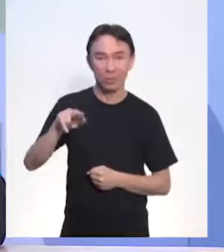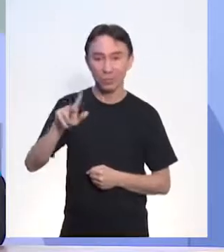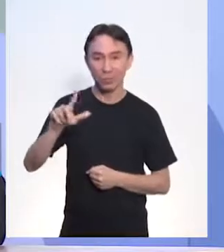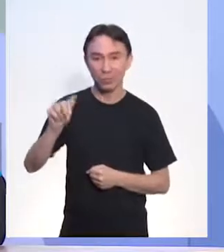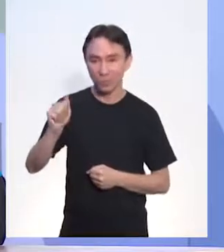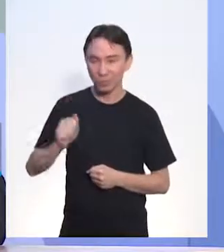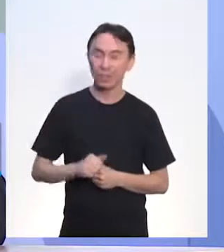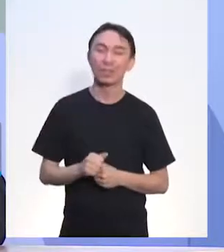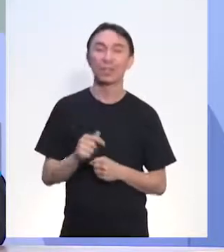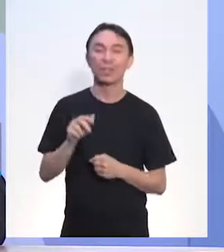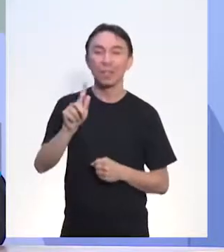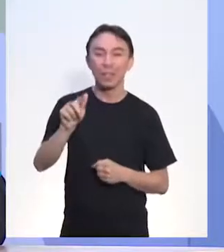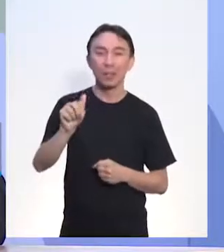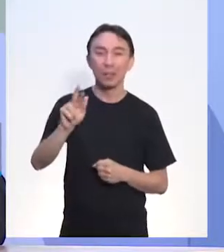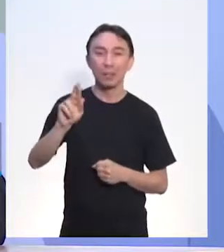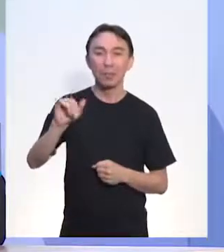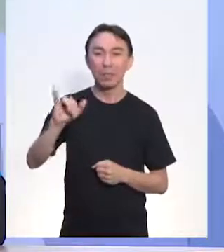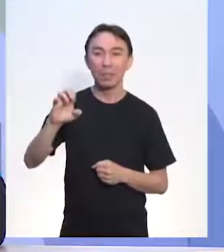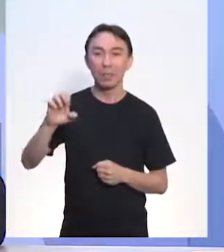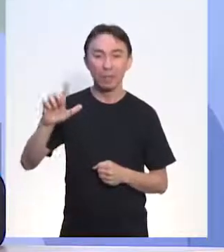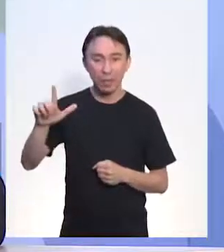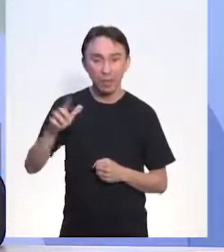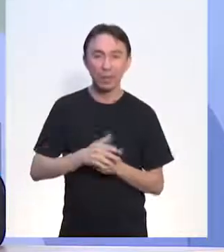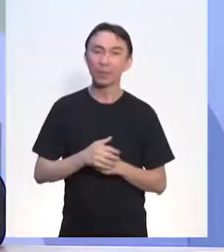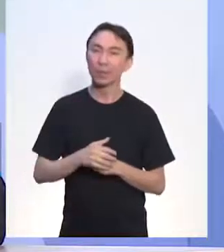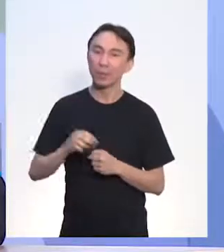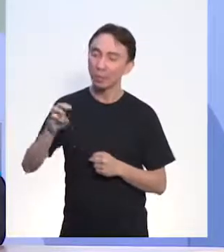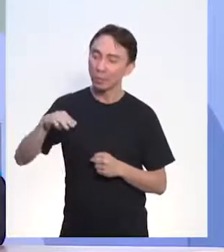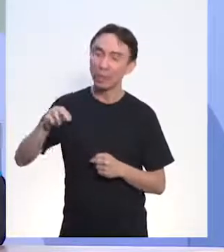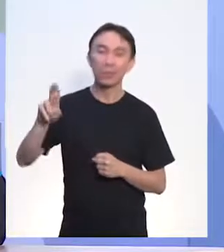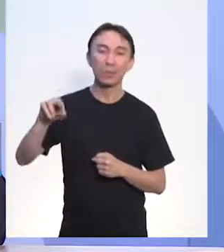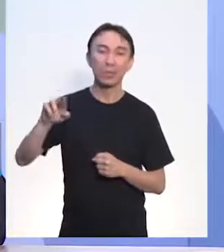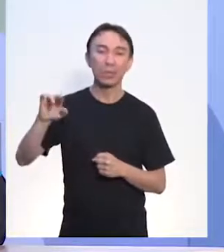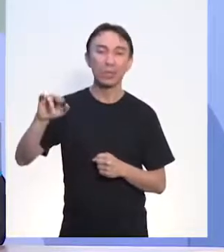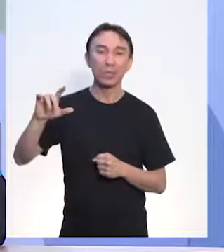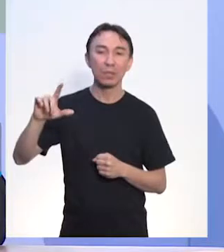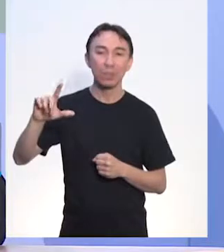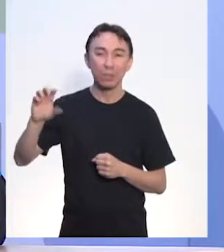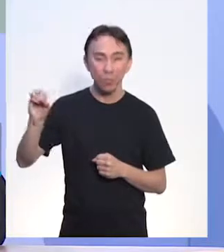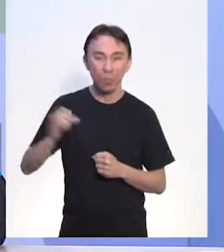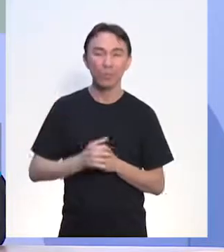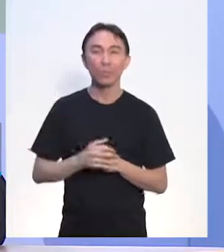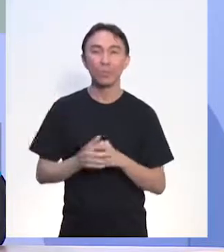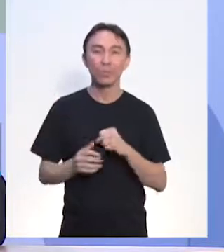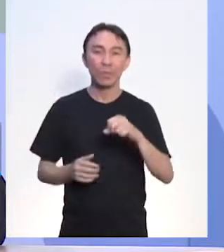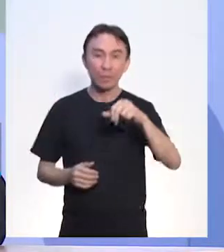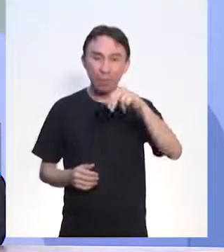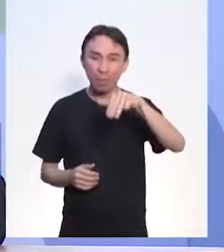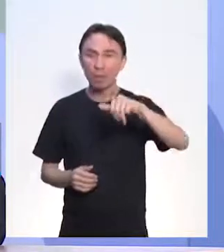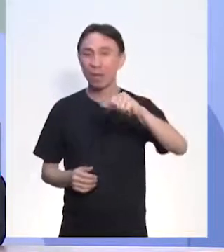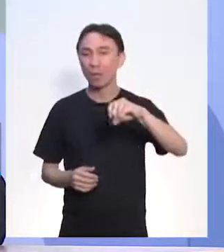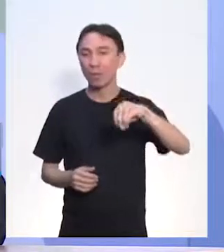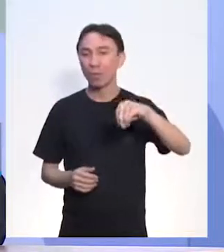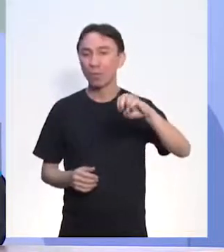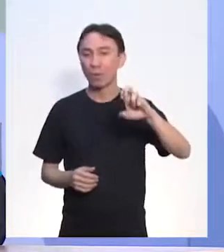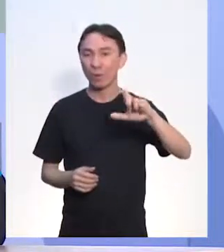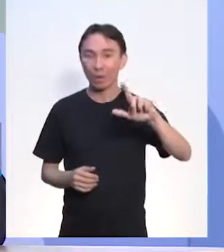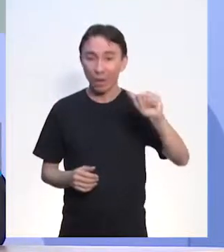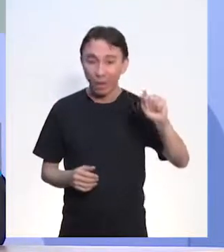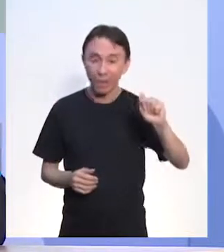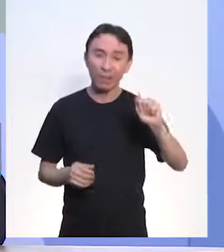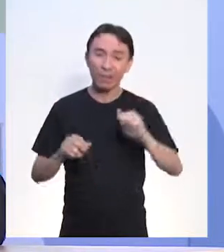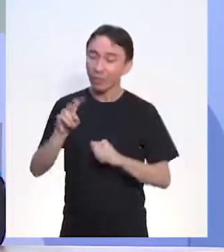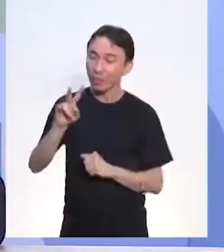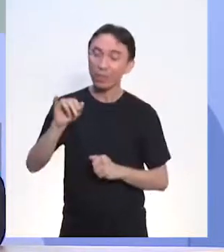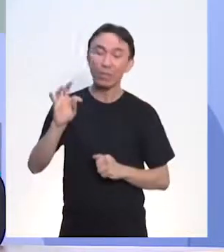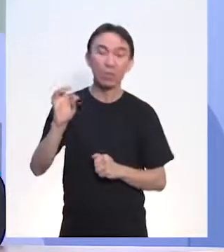Cleide. Gabriel, Alex, Murilo, que são alunos da professora Marilda. Nicolas, Manuela, Melina, Ellen, José